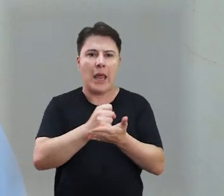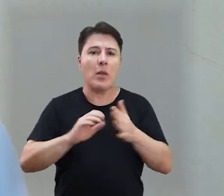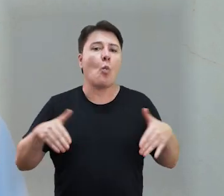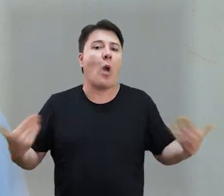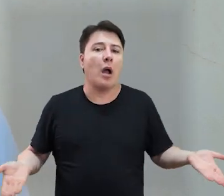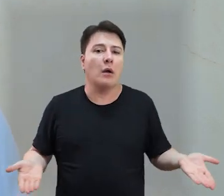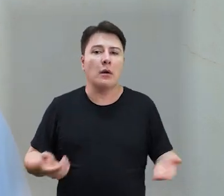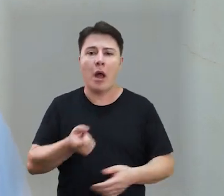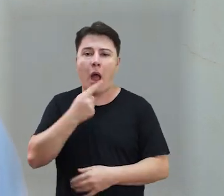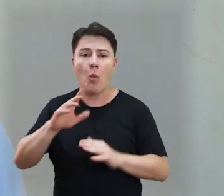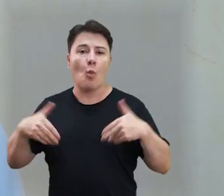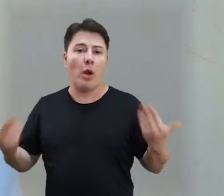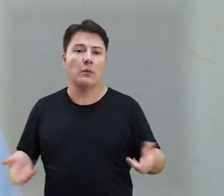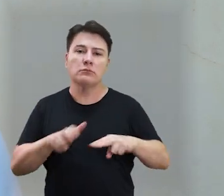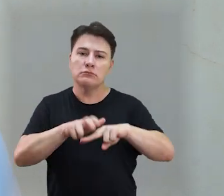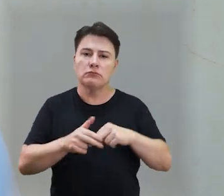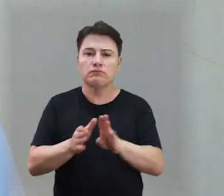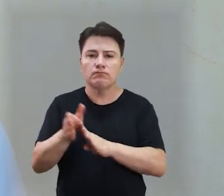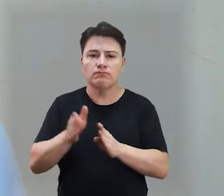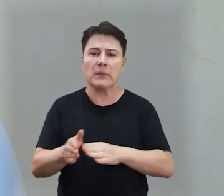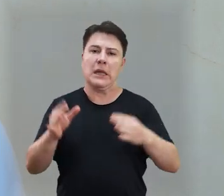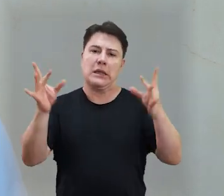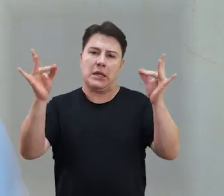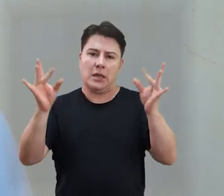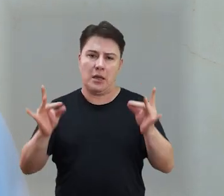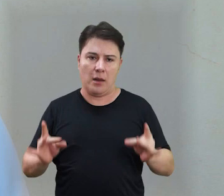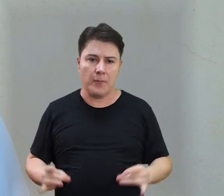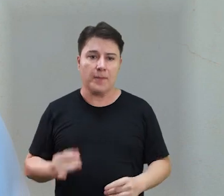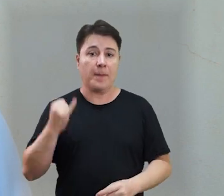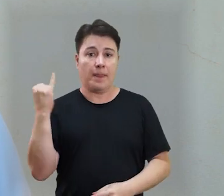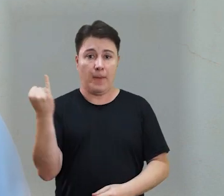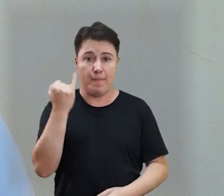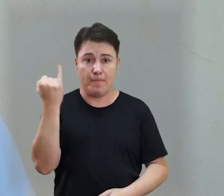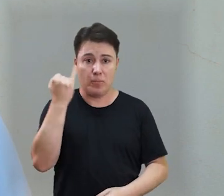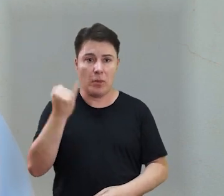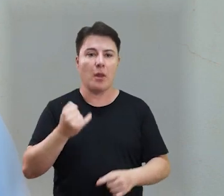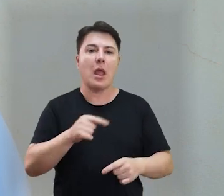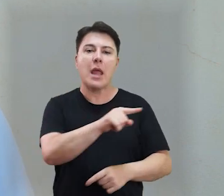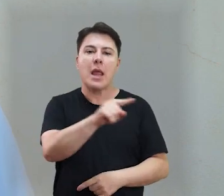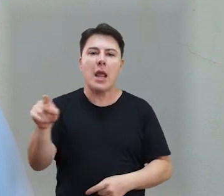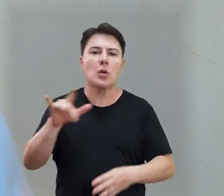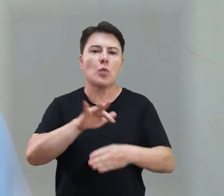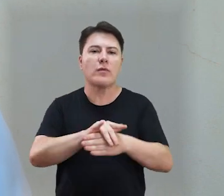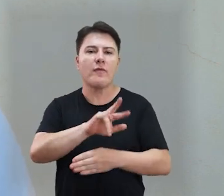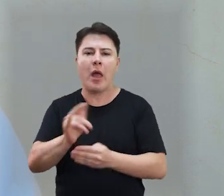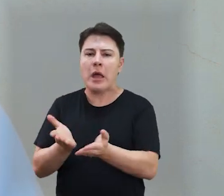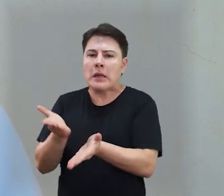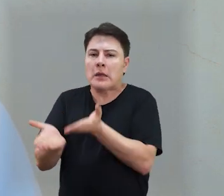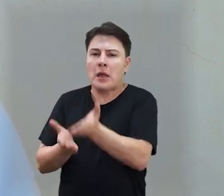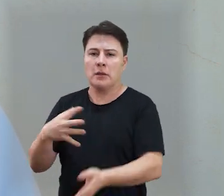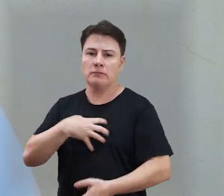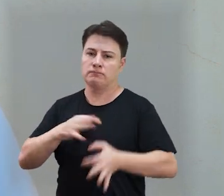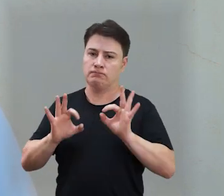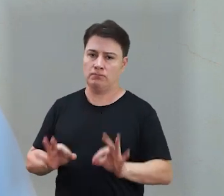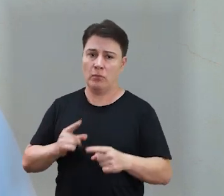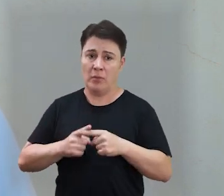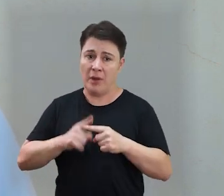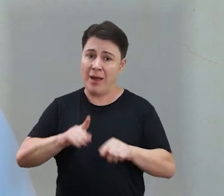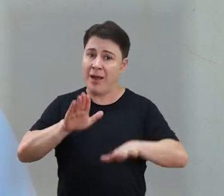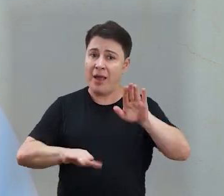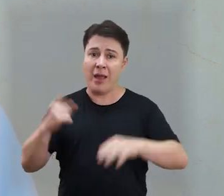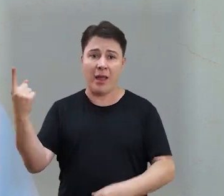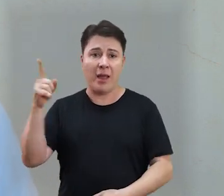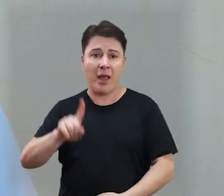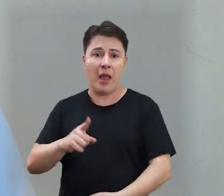prescrições nas receitas as posologias Então essa orientação é muito importante para as pessoas Sigam o tratamento então às vezes acontece da gente pegar